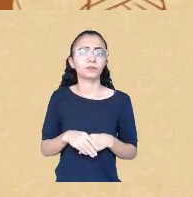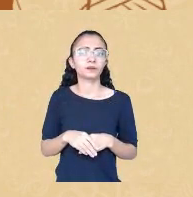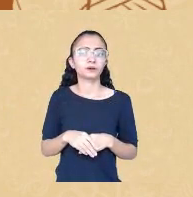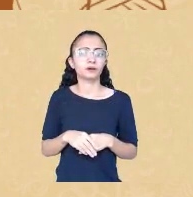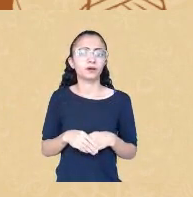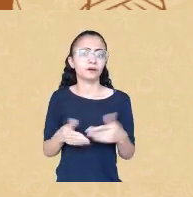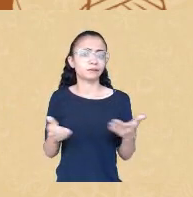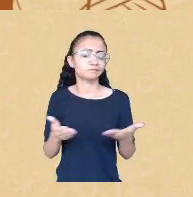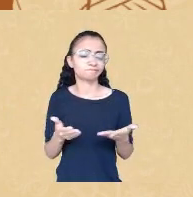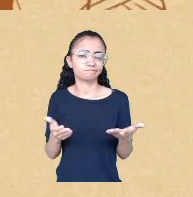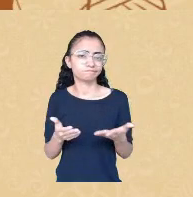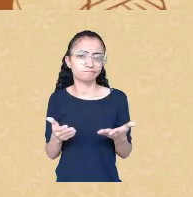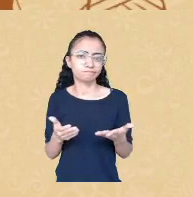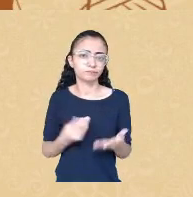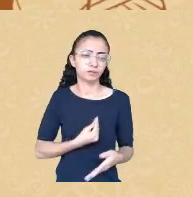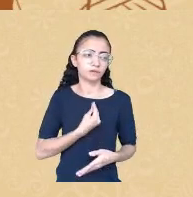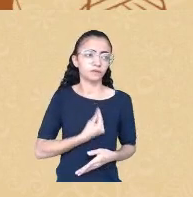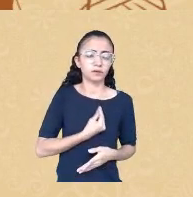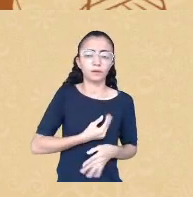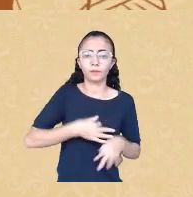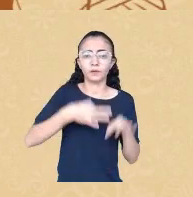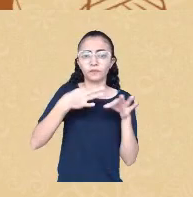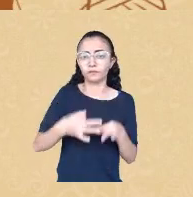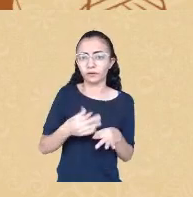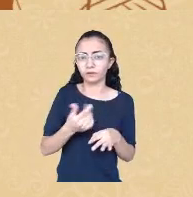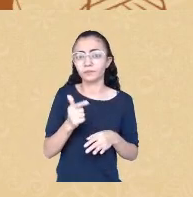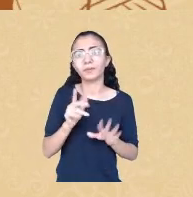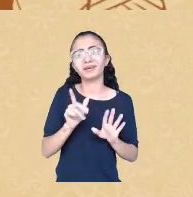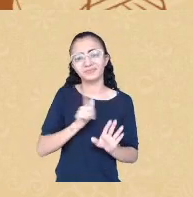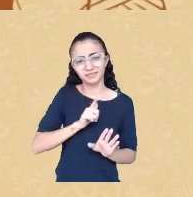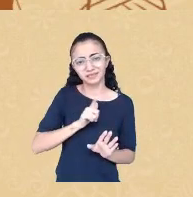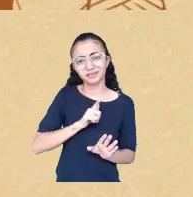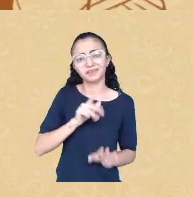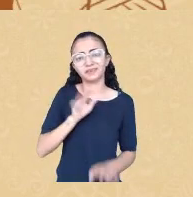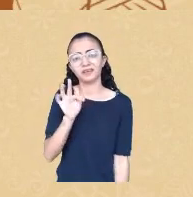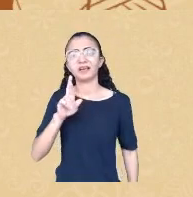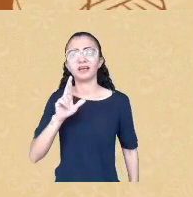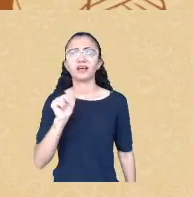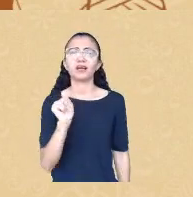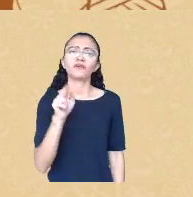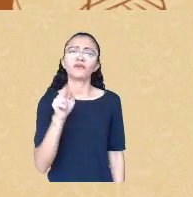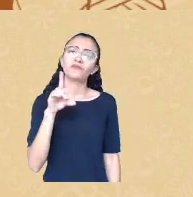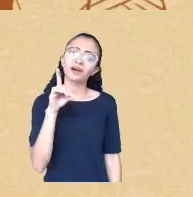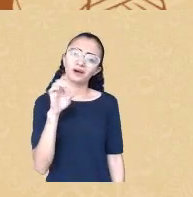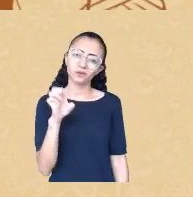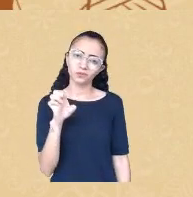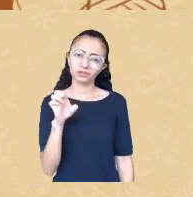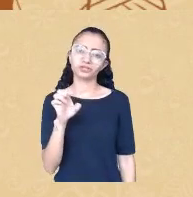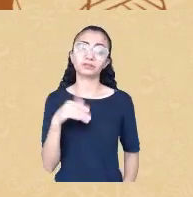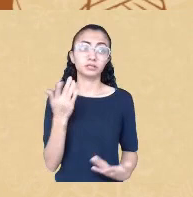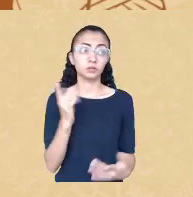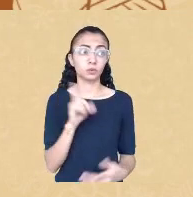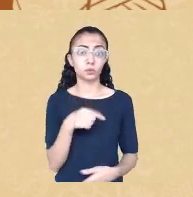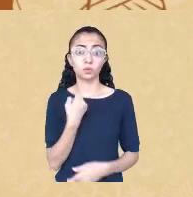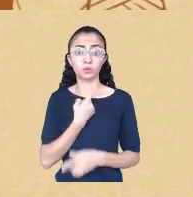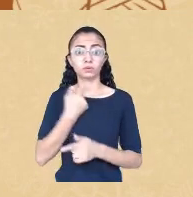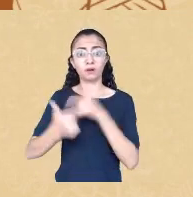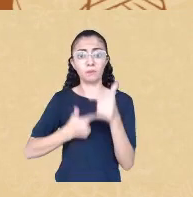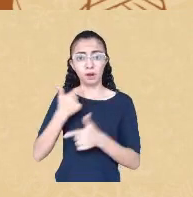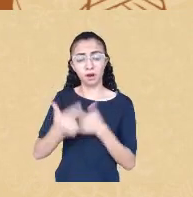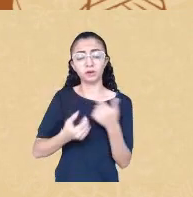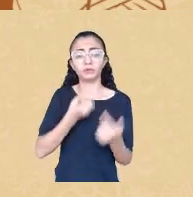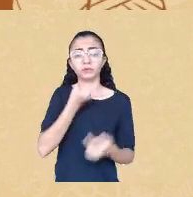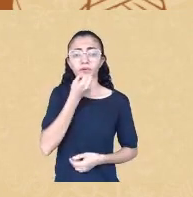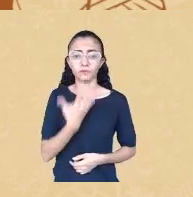na medida do possível, evitar fraudes. E eu acho que foi bem útil o trabalho de heteroidentificação e essa comissão foi chamada de comissão